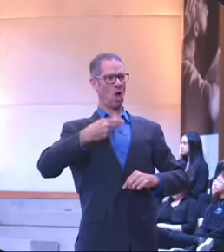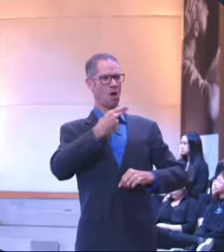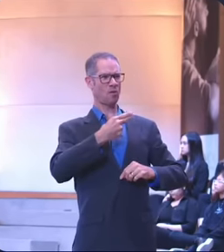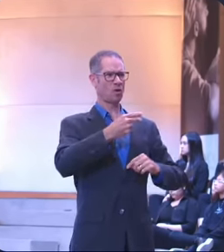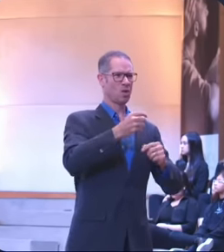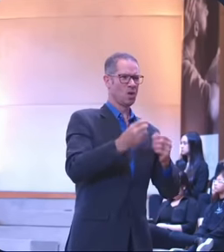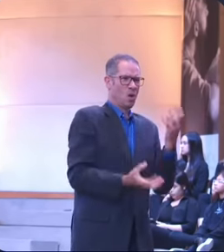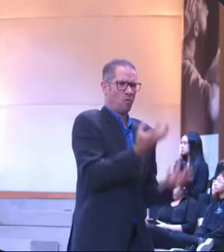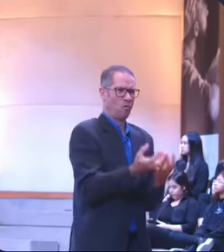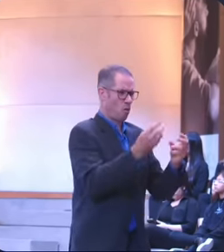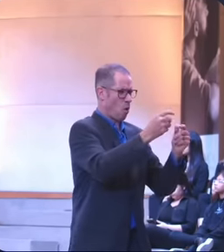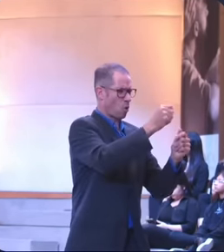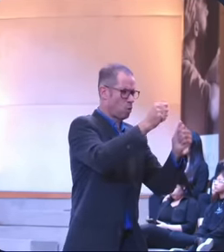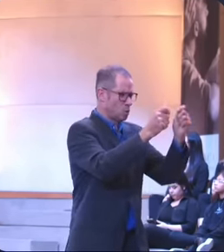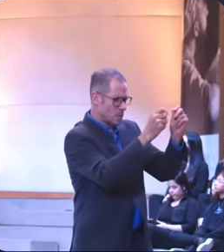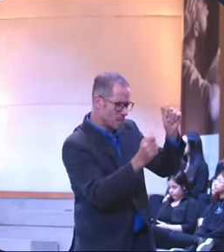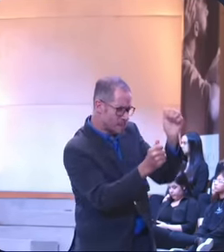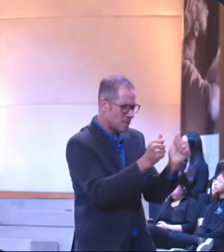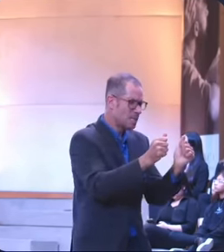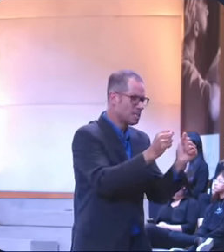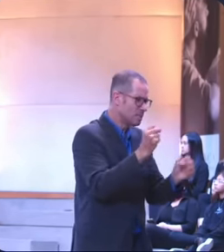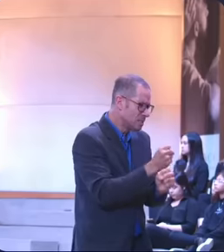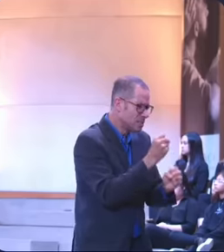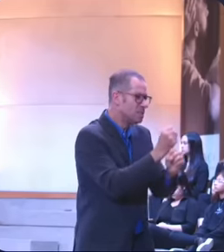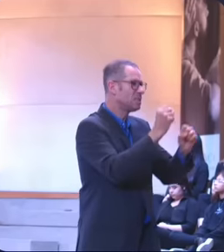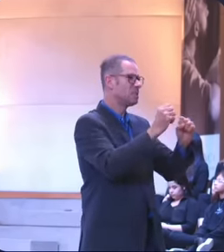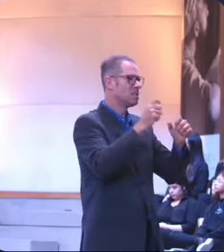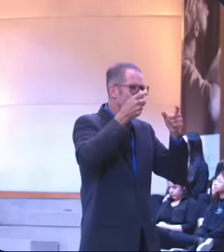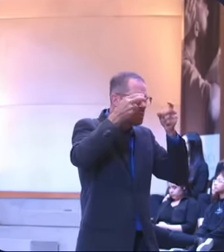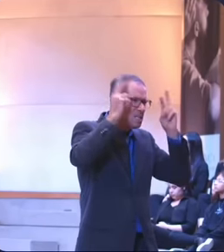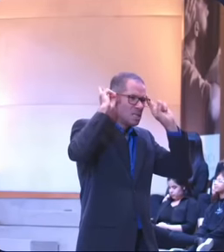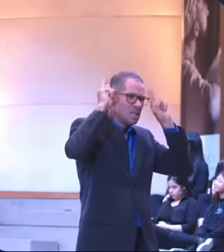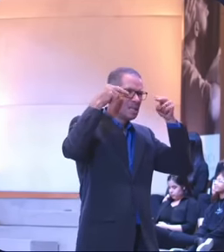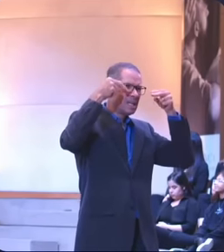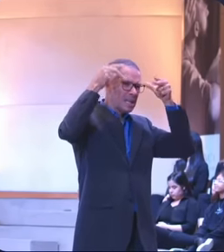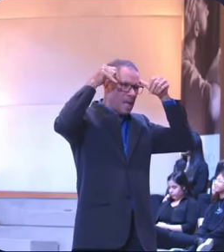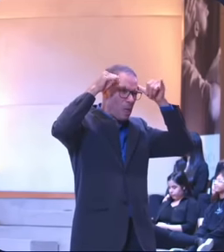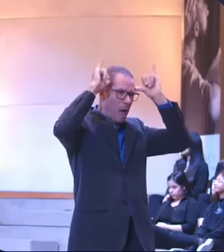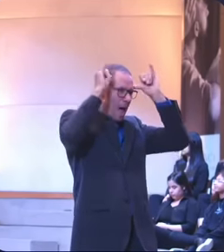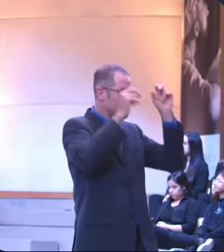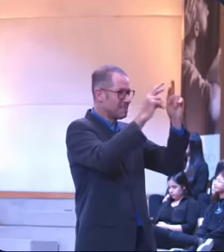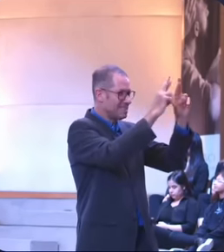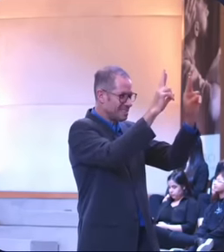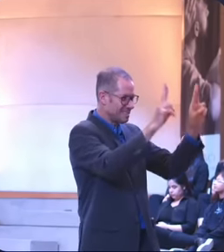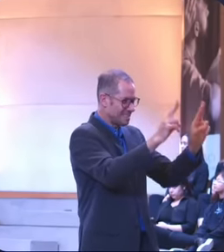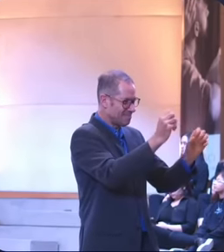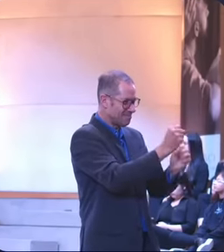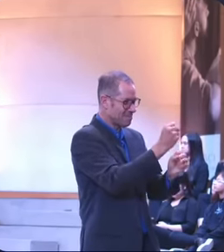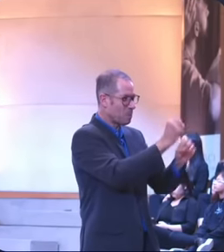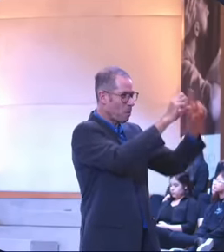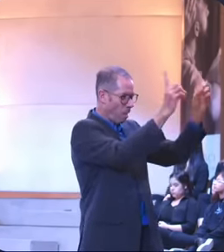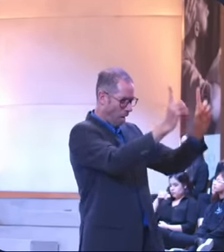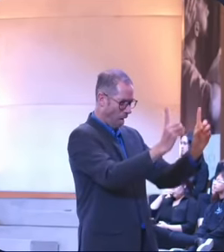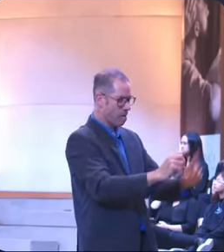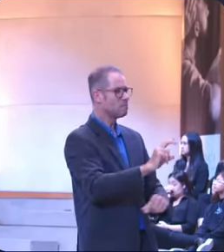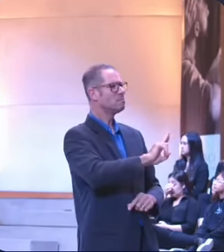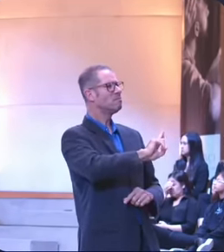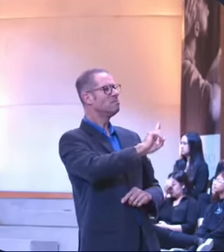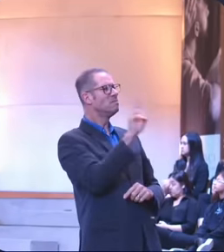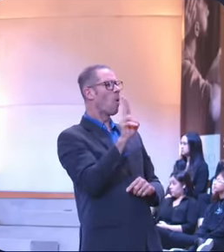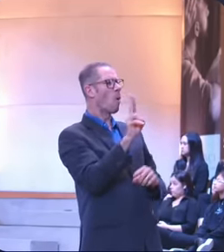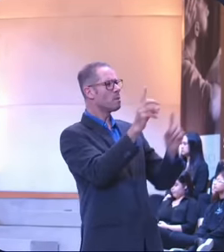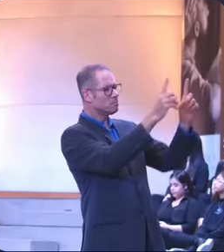derreteram aquele ouro e construíram bezerros de ouro. E colocaram o nome